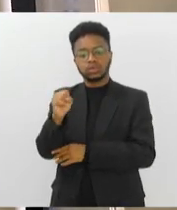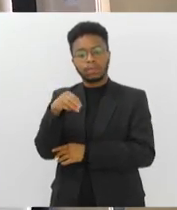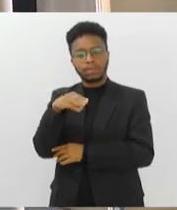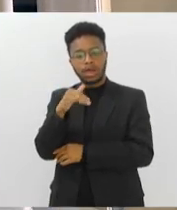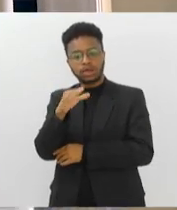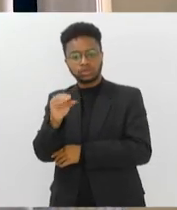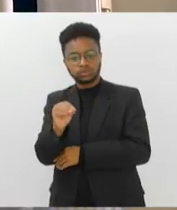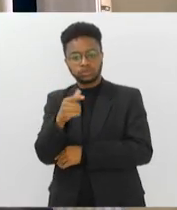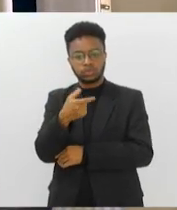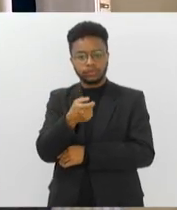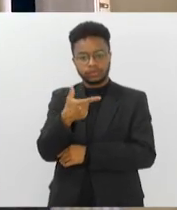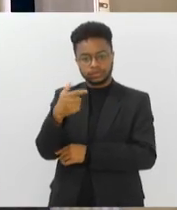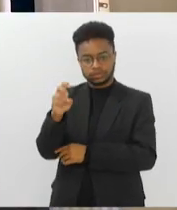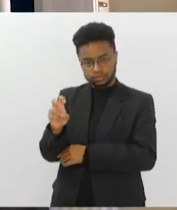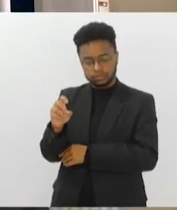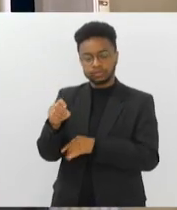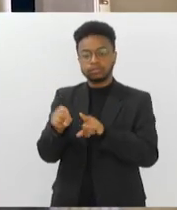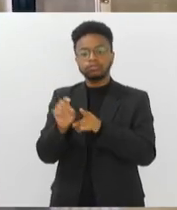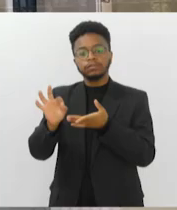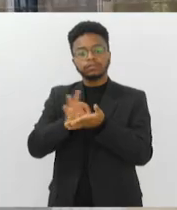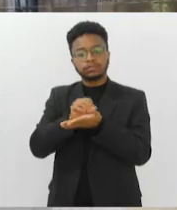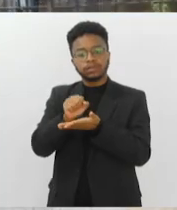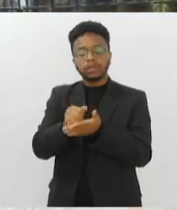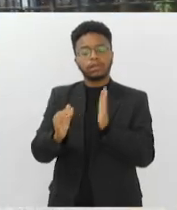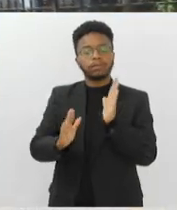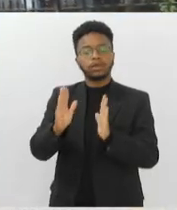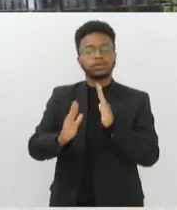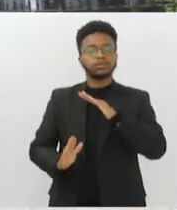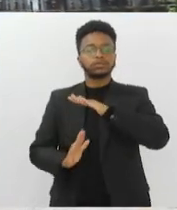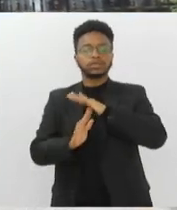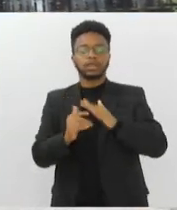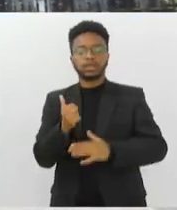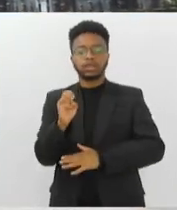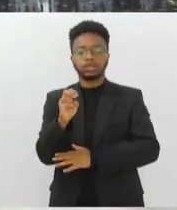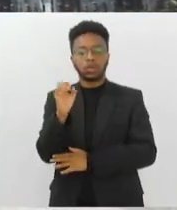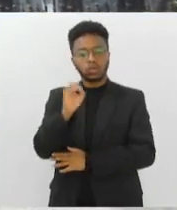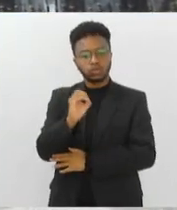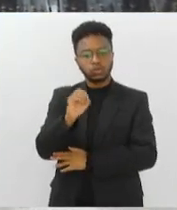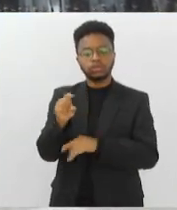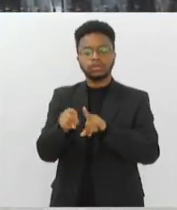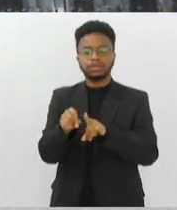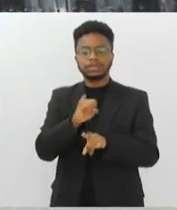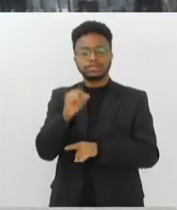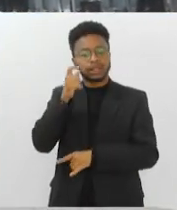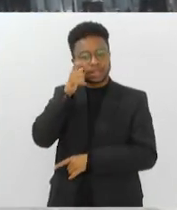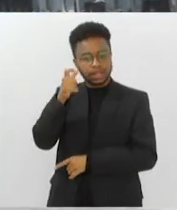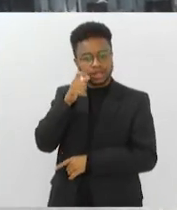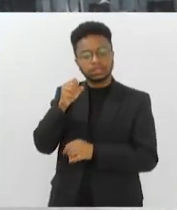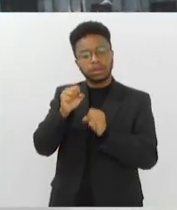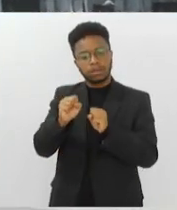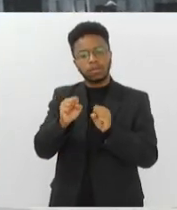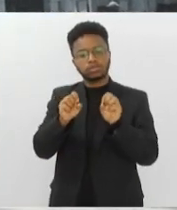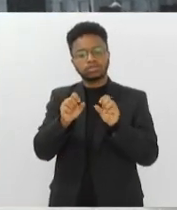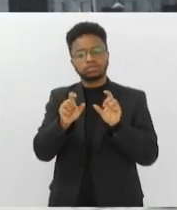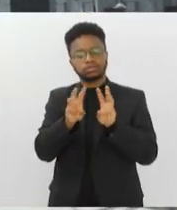de 2025. As inscrições vão até 15 de outubro e os interessados devem fazer o cadastro na página